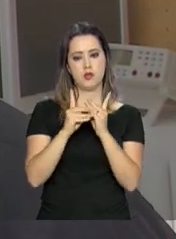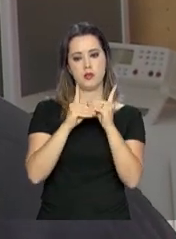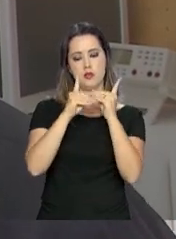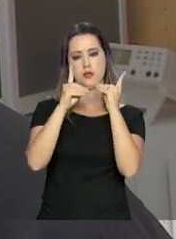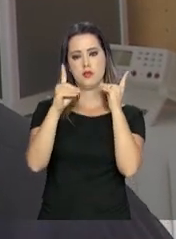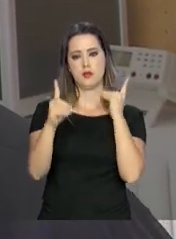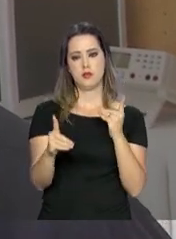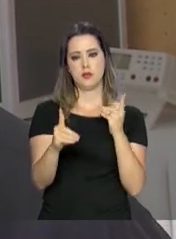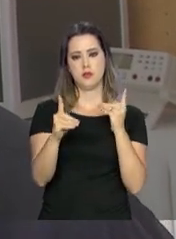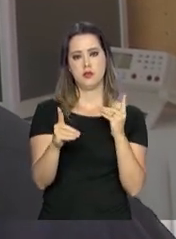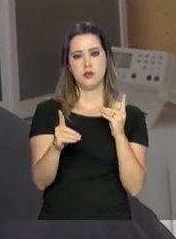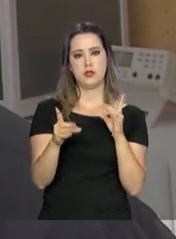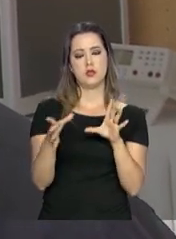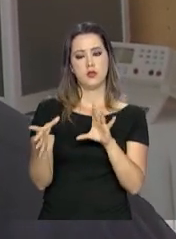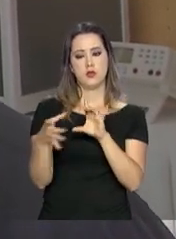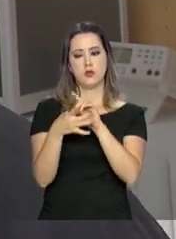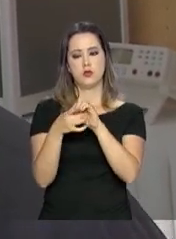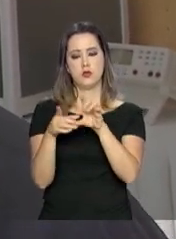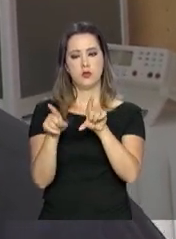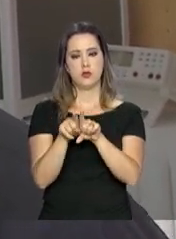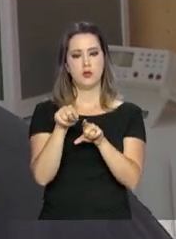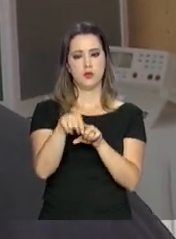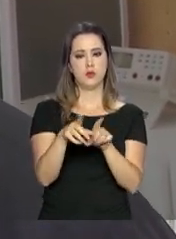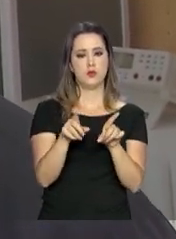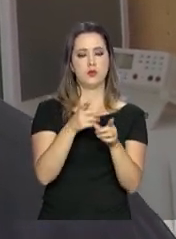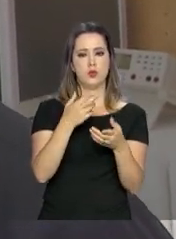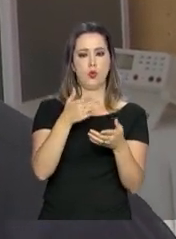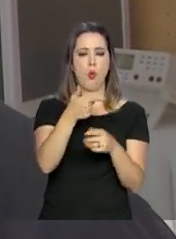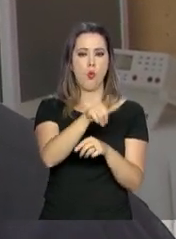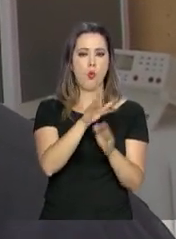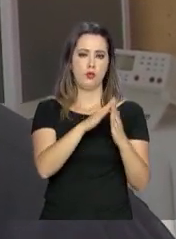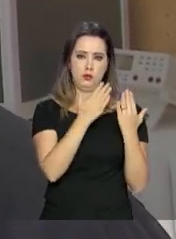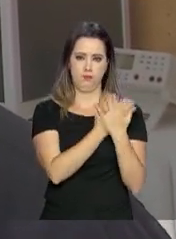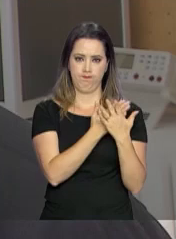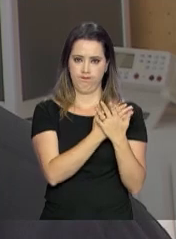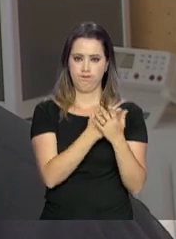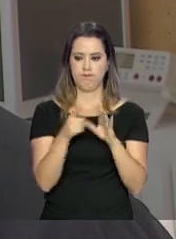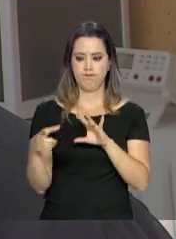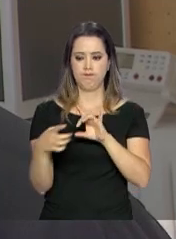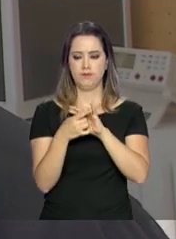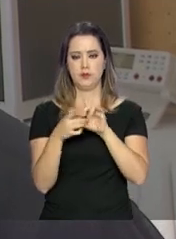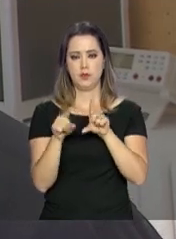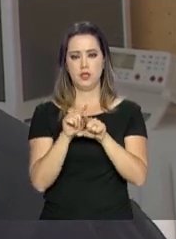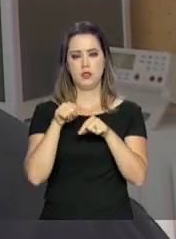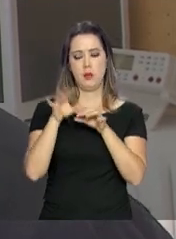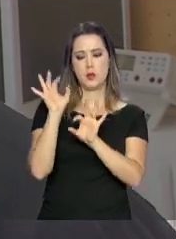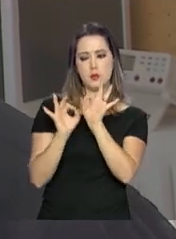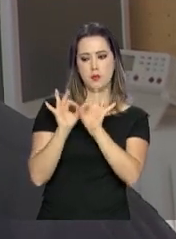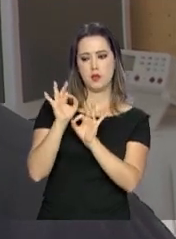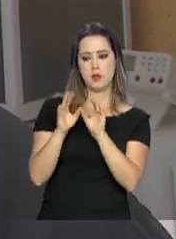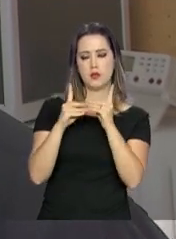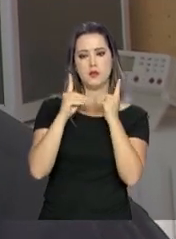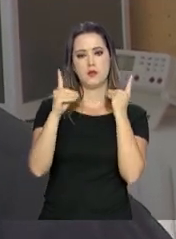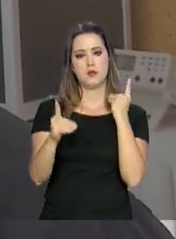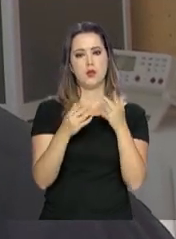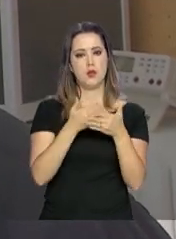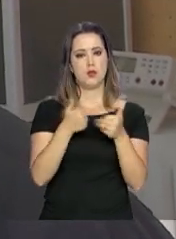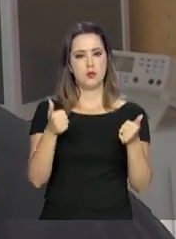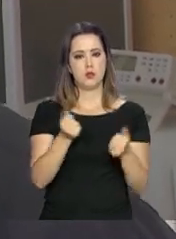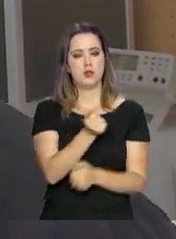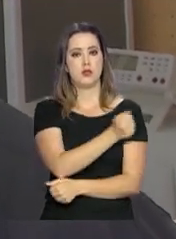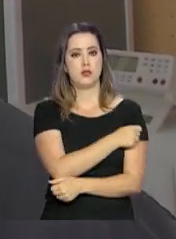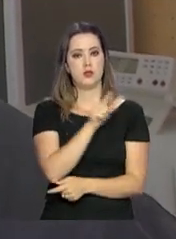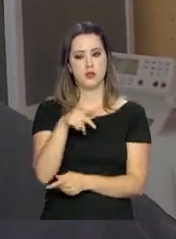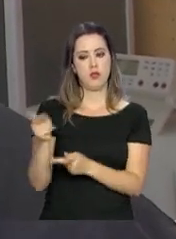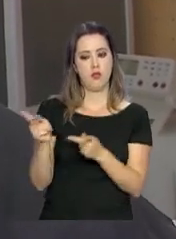através das instituições parceiras do a truck após esse preparatório do ensino à distância os melhores alunos eles são